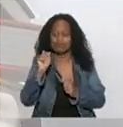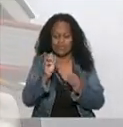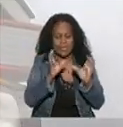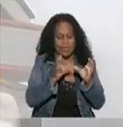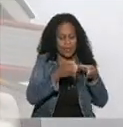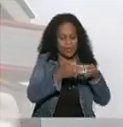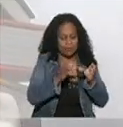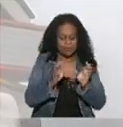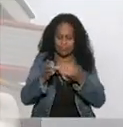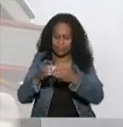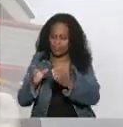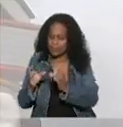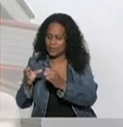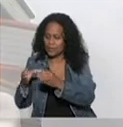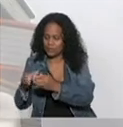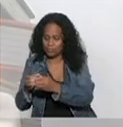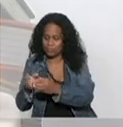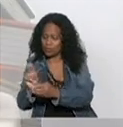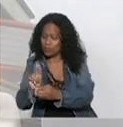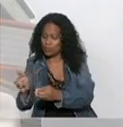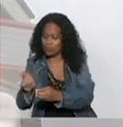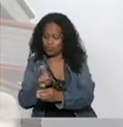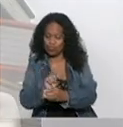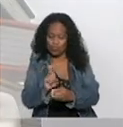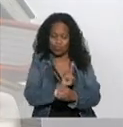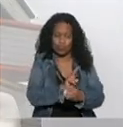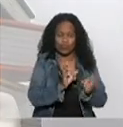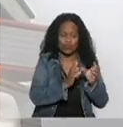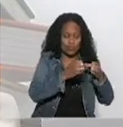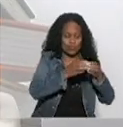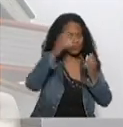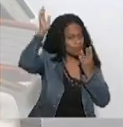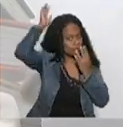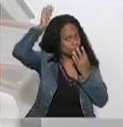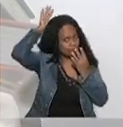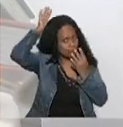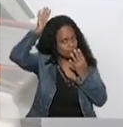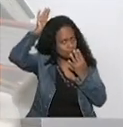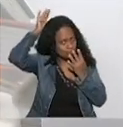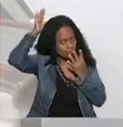que usualmente, né, a gente vê. E